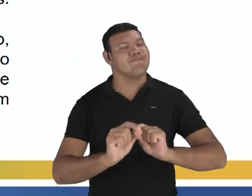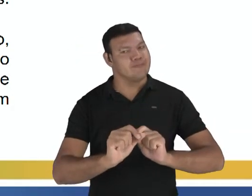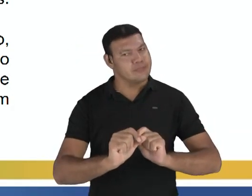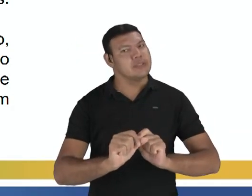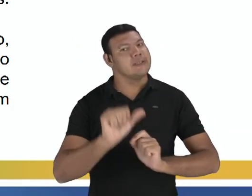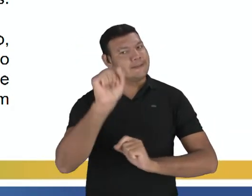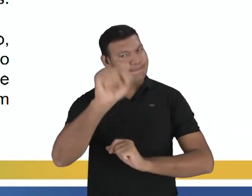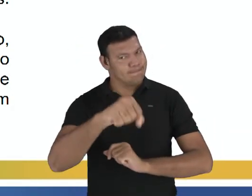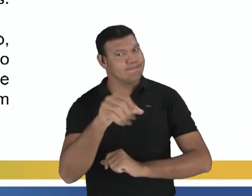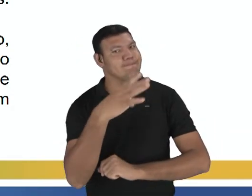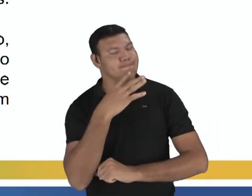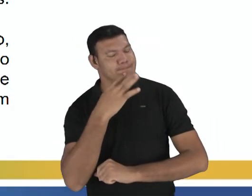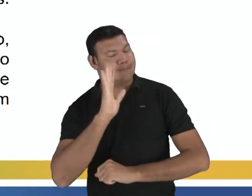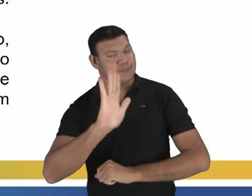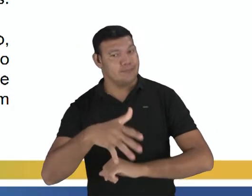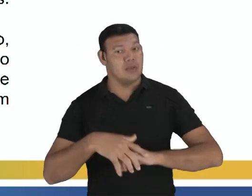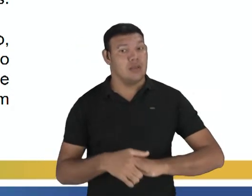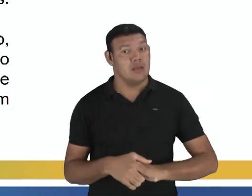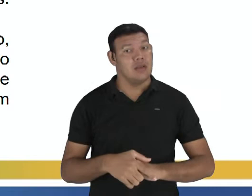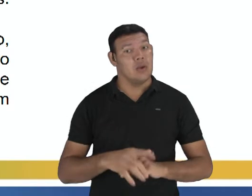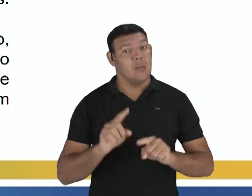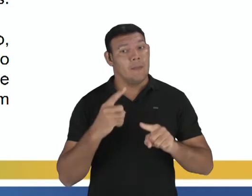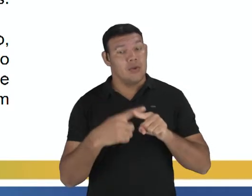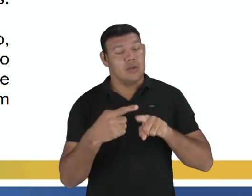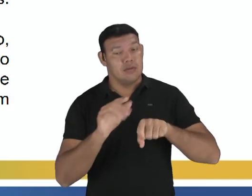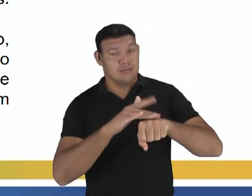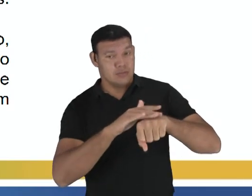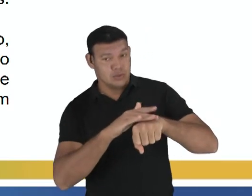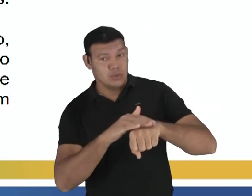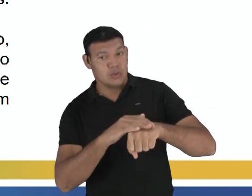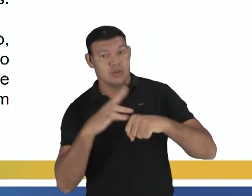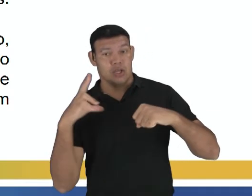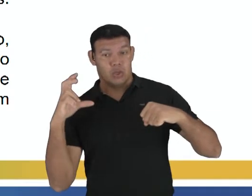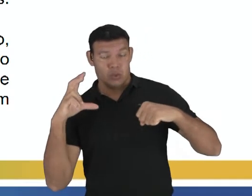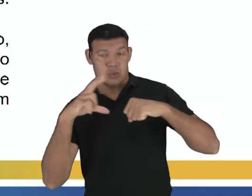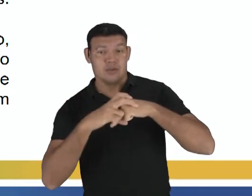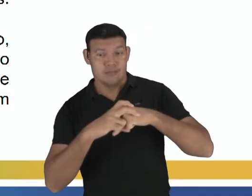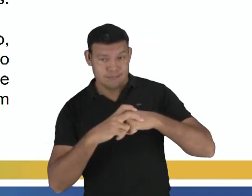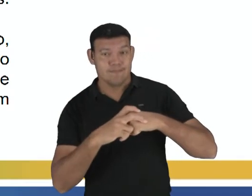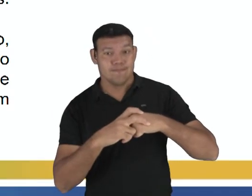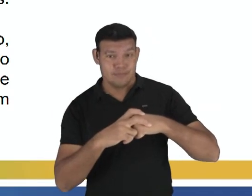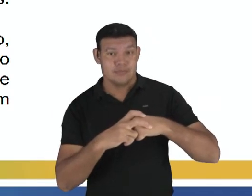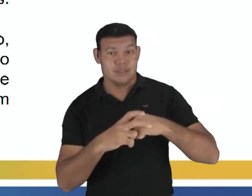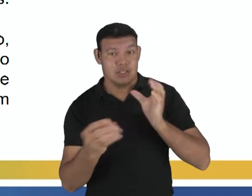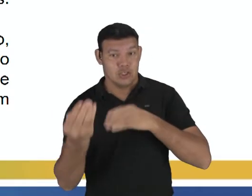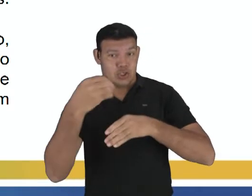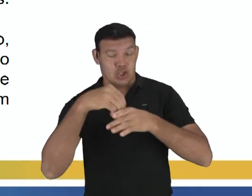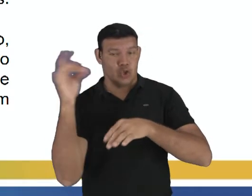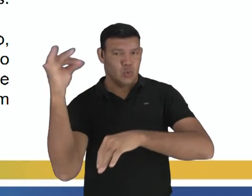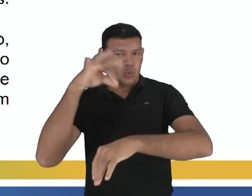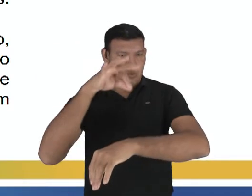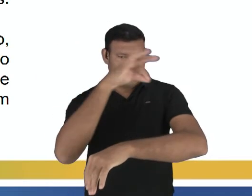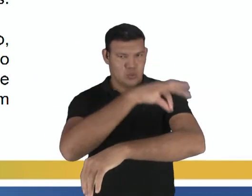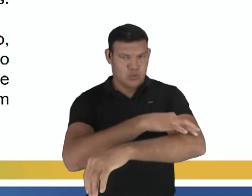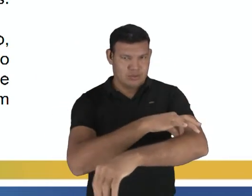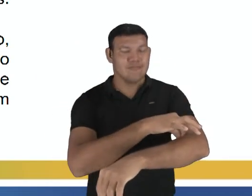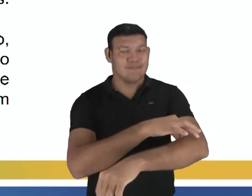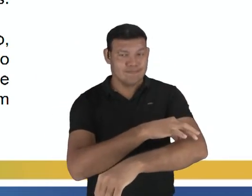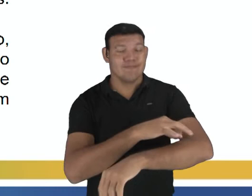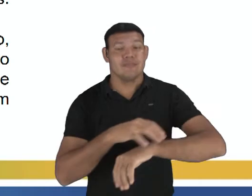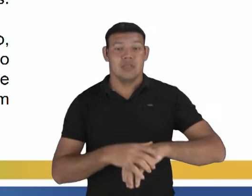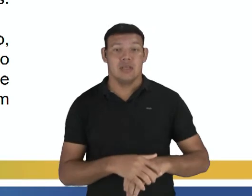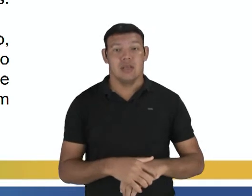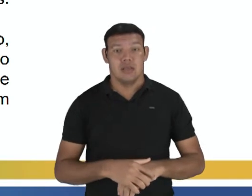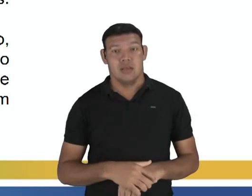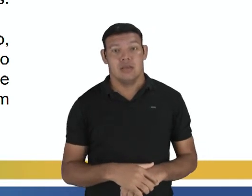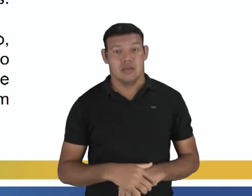sim. Afinal, essa doença, causada por um vírus transmitido pelo mosquito Aedes